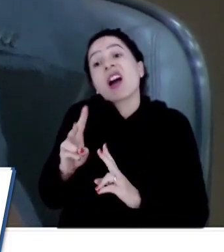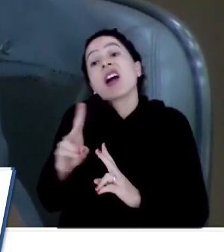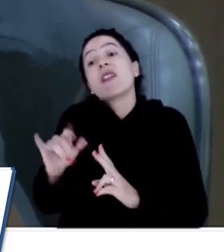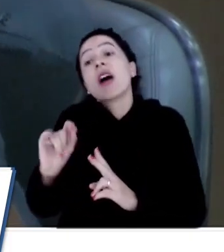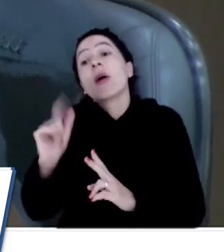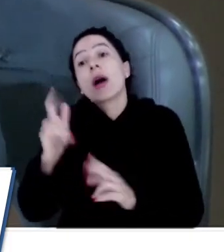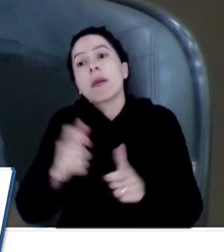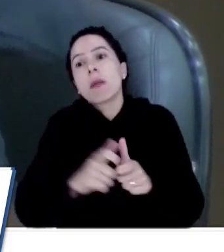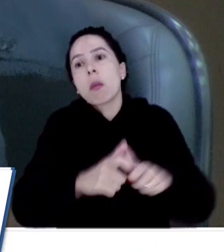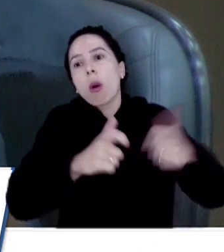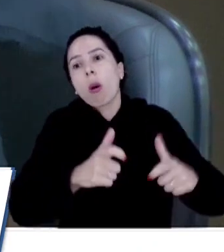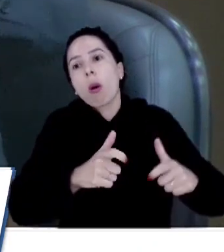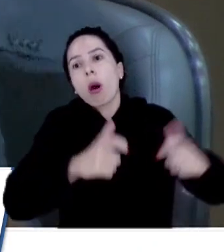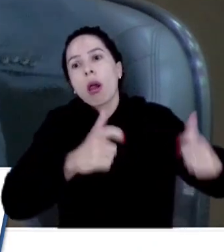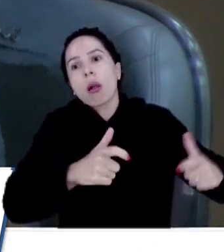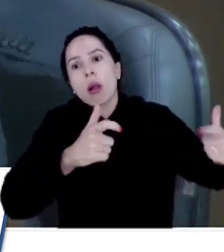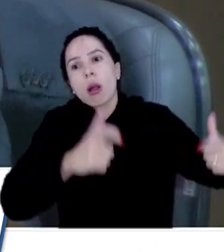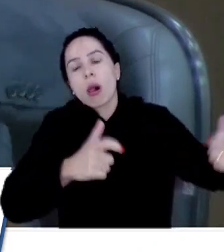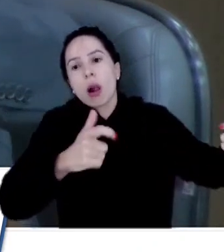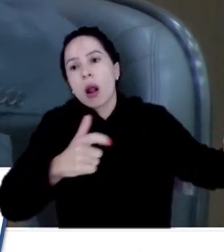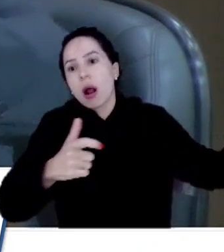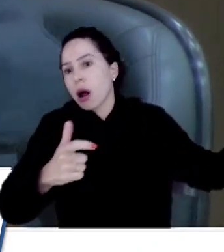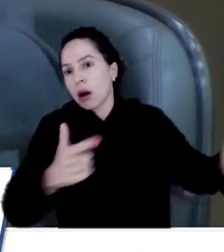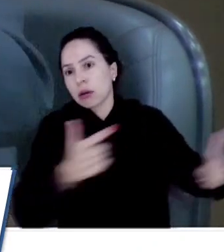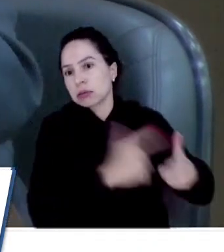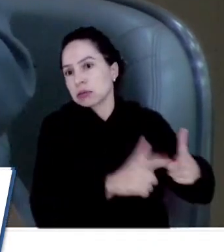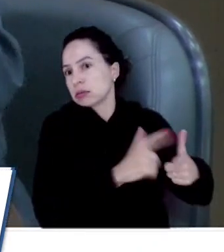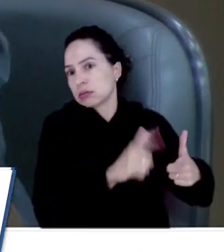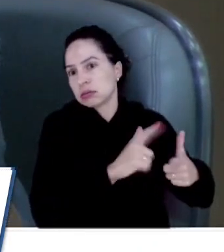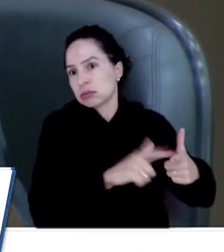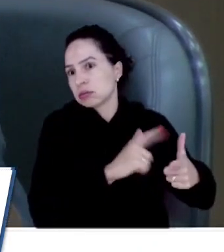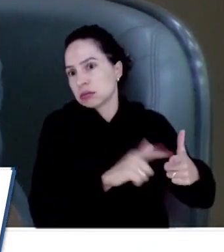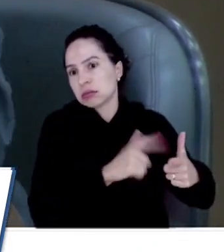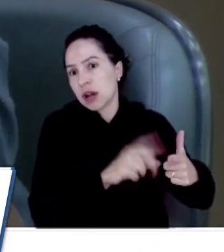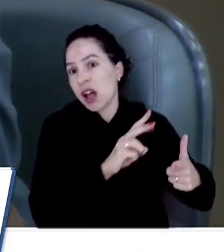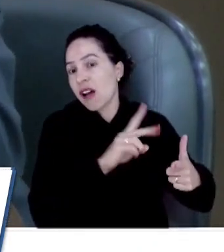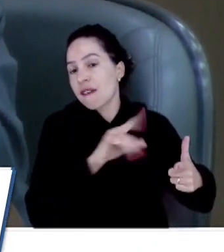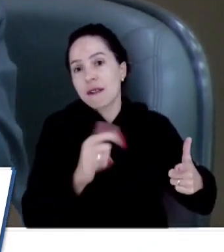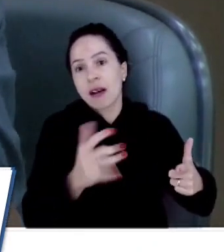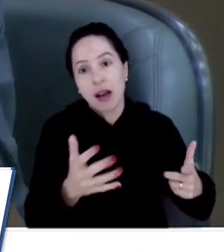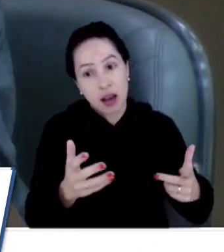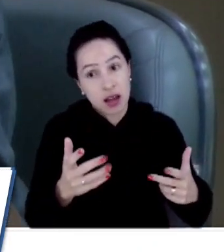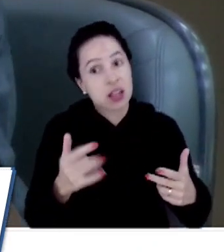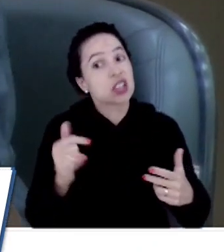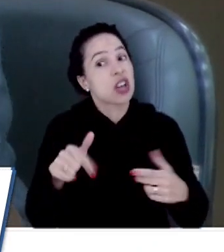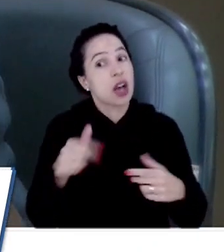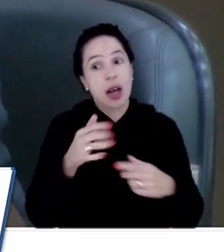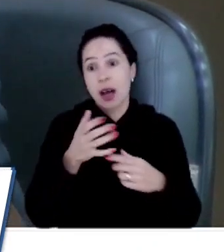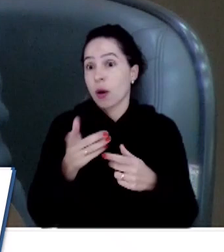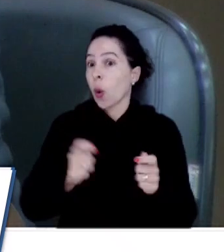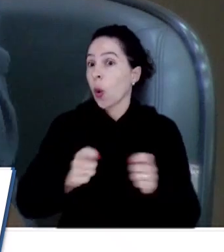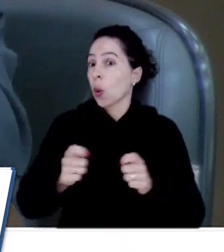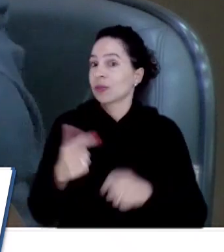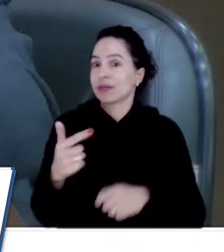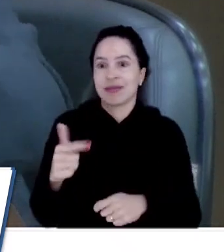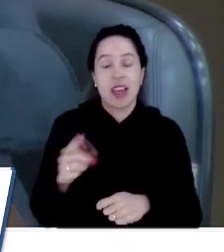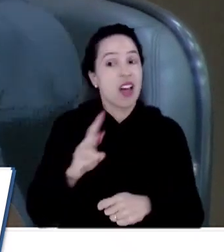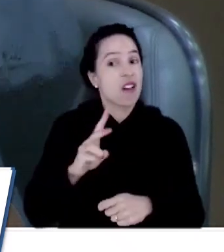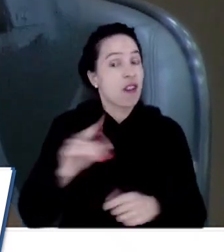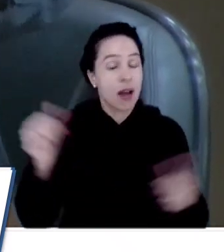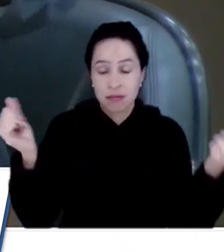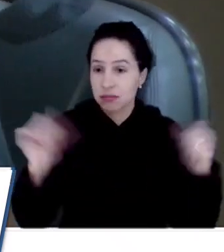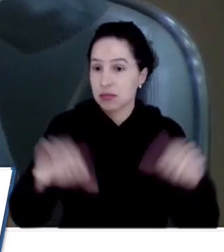mais uma população cada vez maior e vai sair extremamente... Já não está tendo controle, vai sair muito mais do